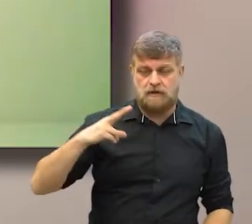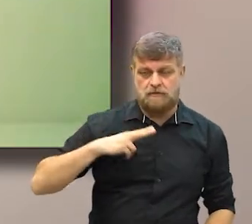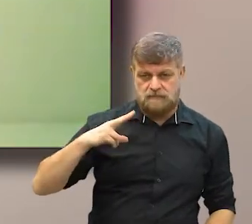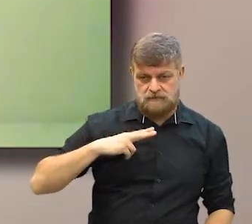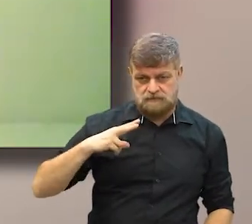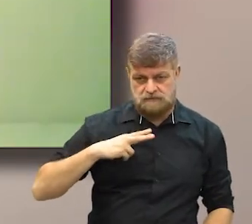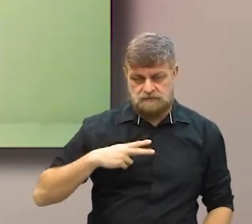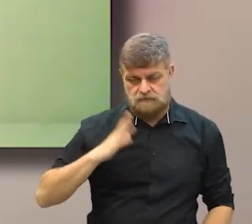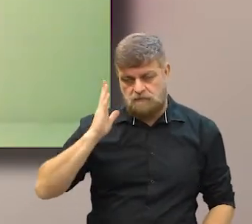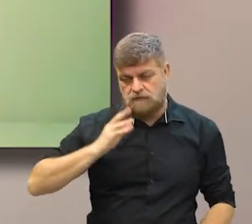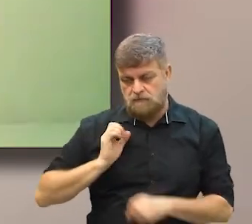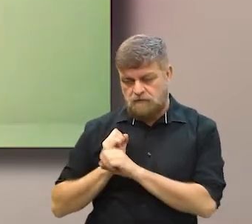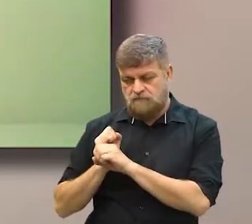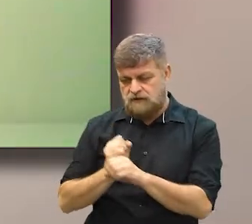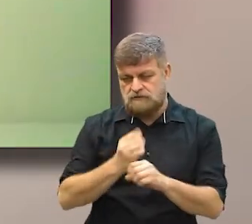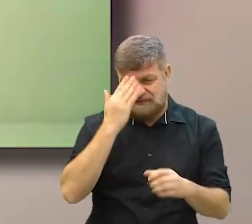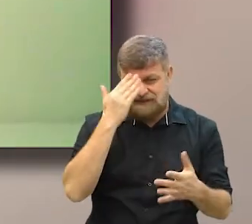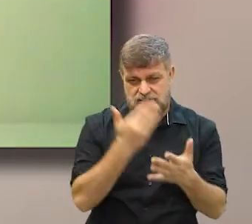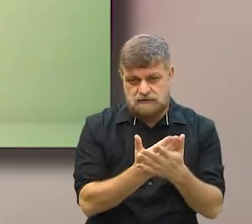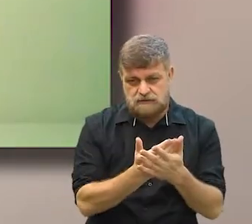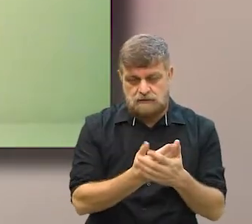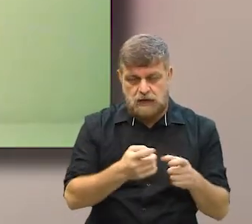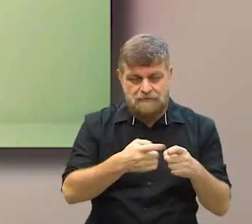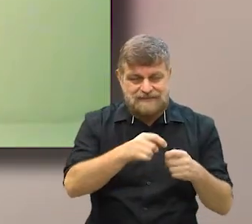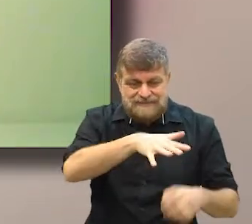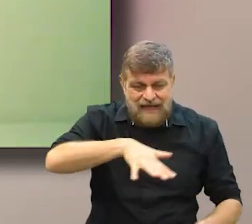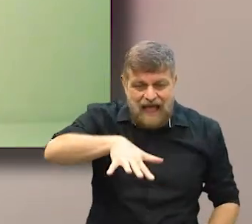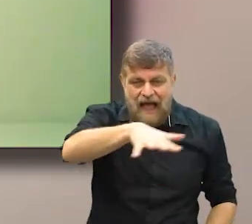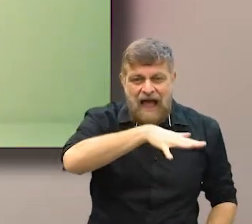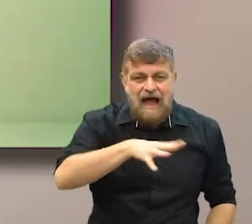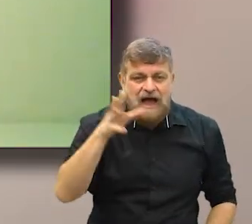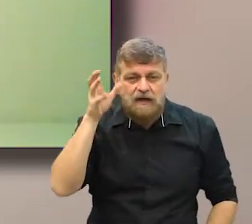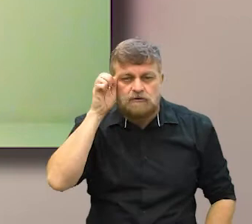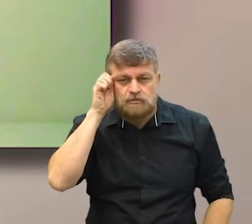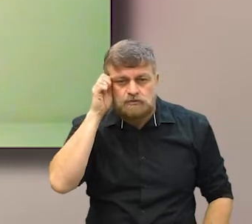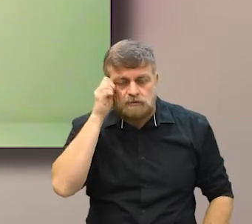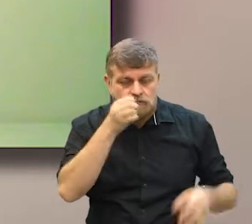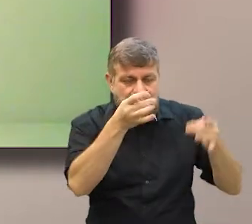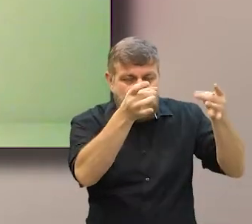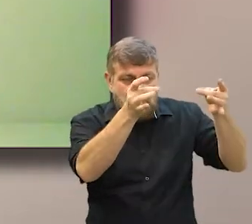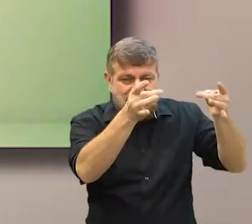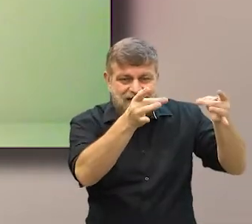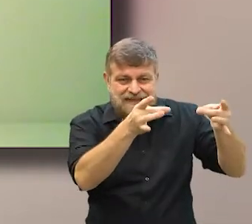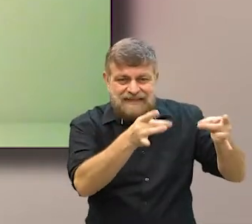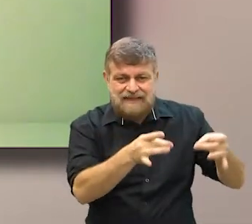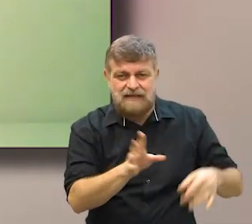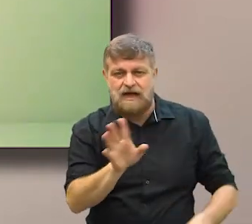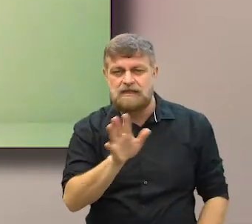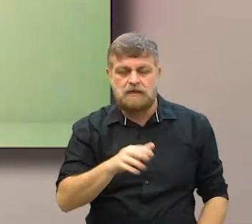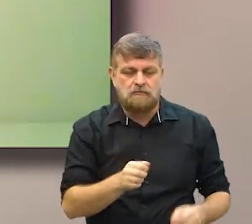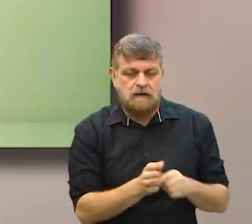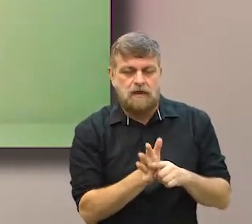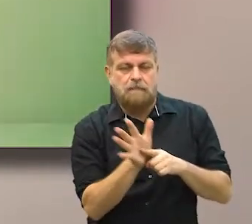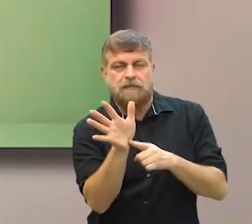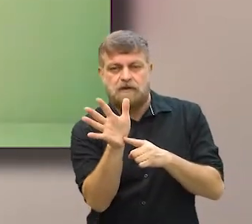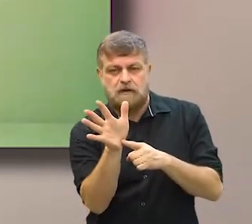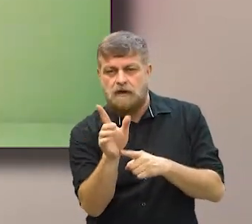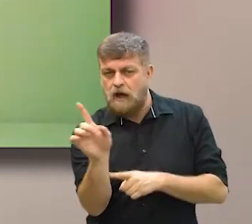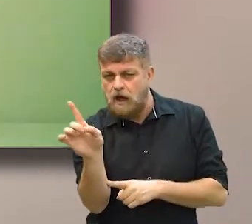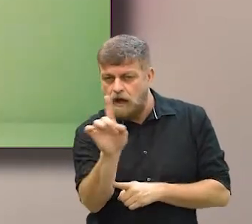mais pessoal que eu já defendo há vários anos. A medicina do sono é uma especialidade completa. Ela não